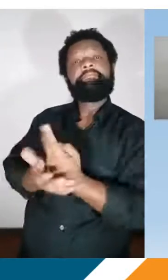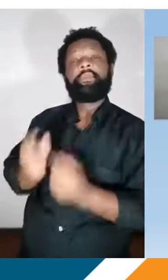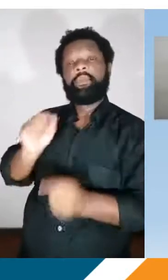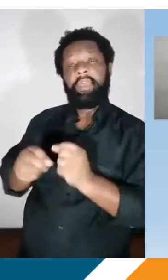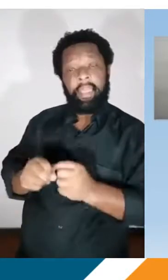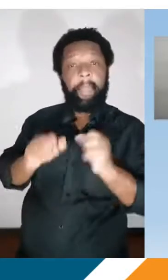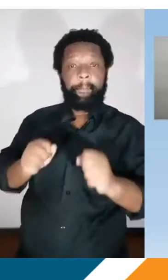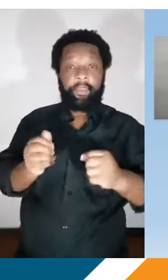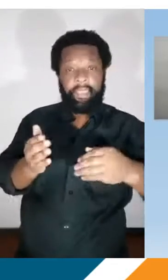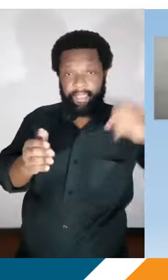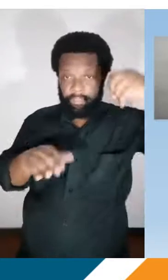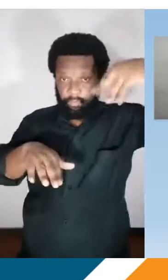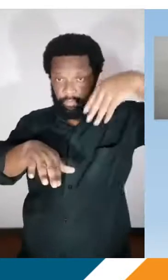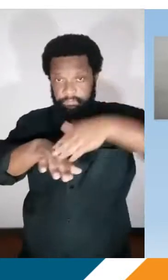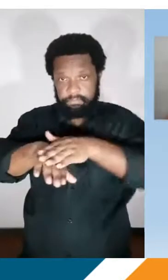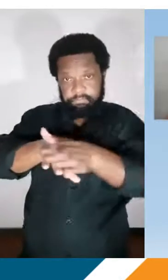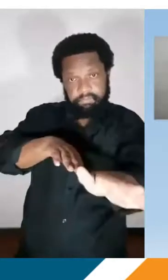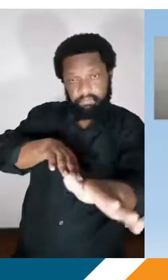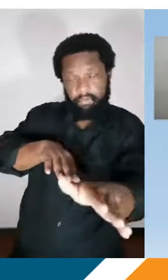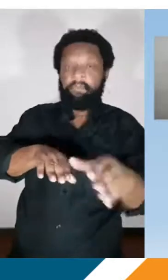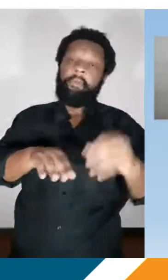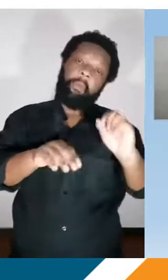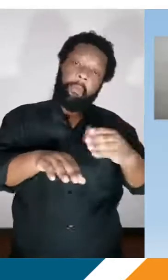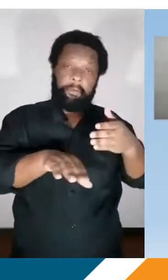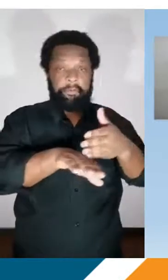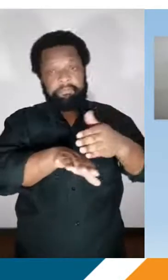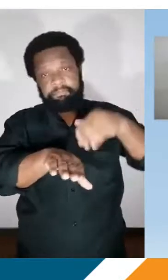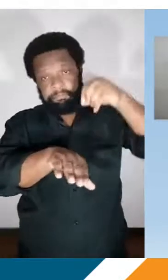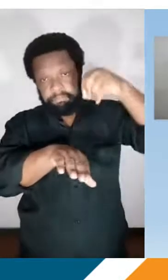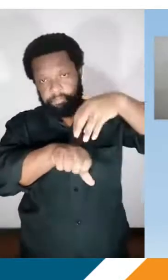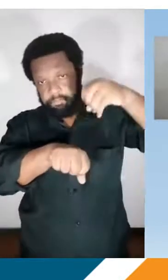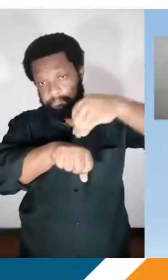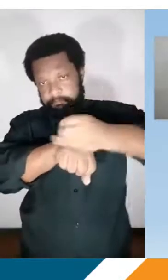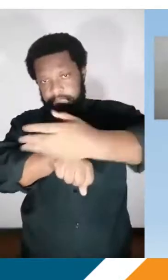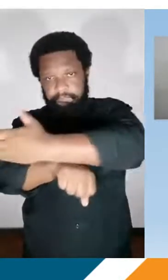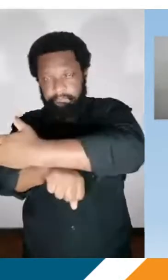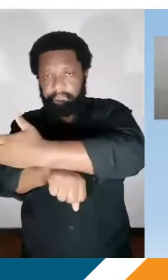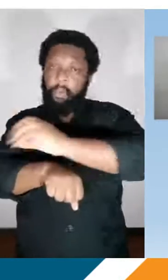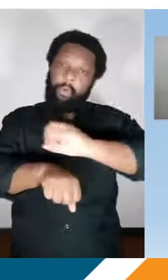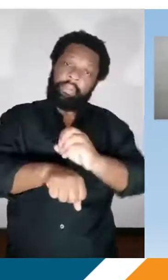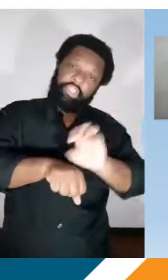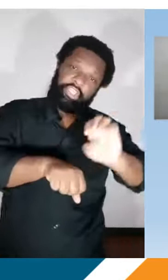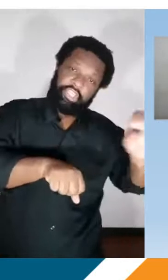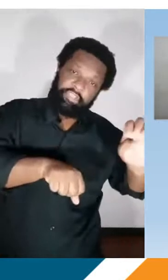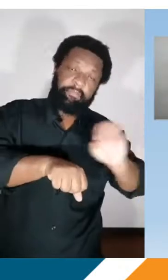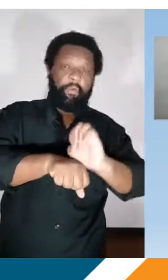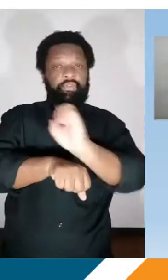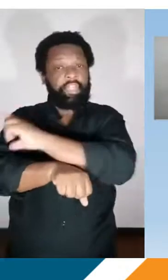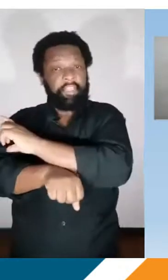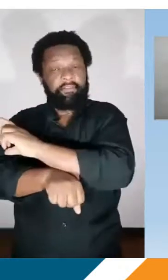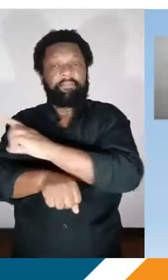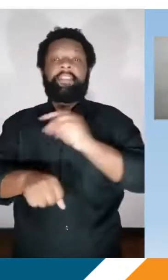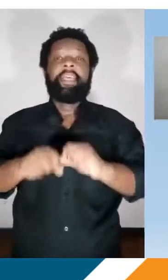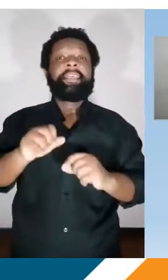Esse composto ele pode desviar a luz para um sentido direito ou esquerdo. Quando acontece isso, você